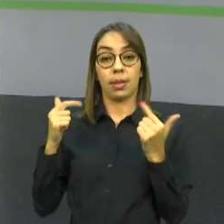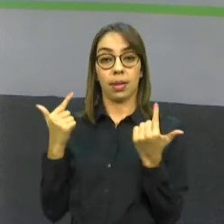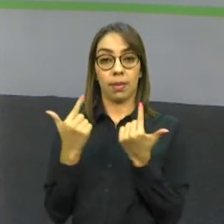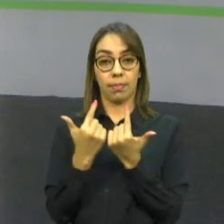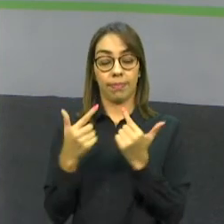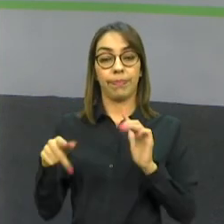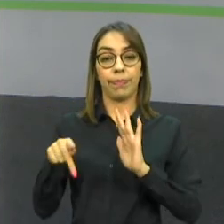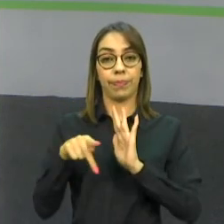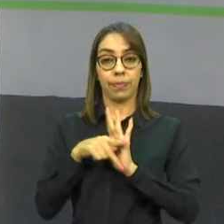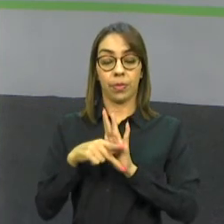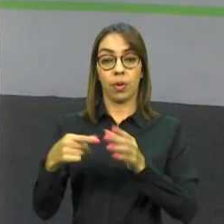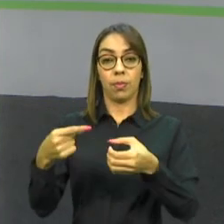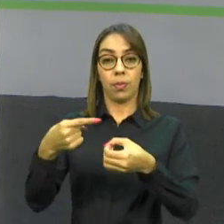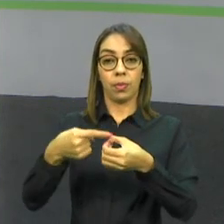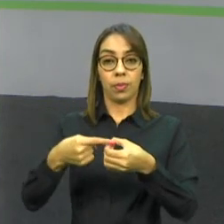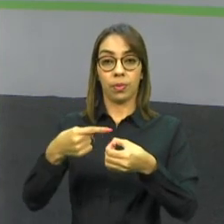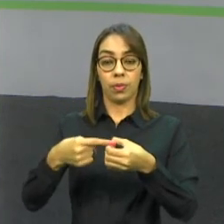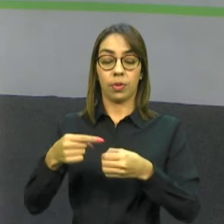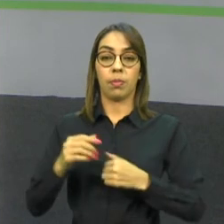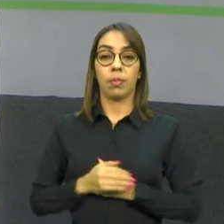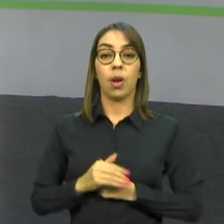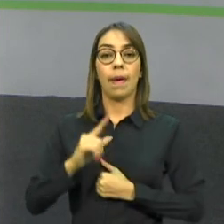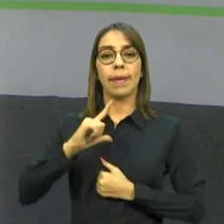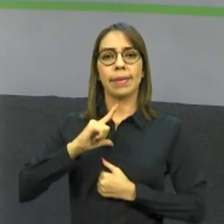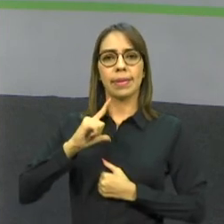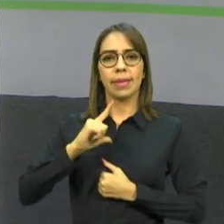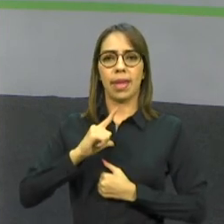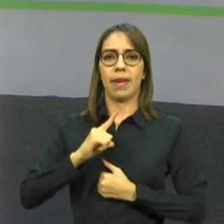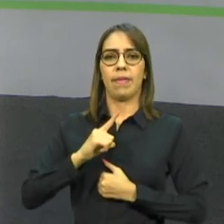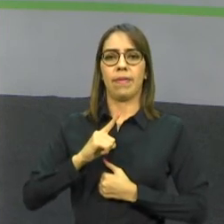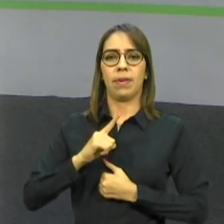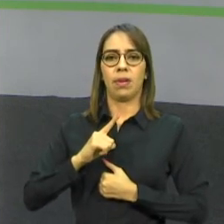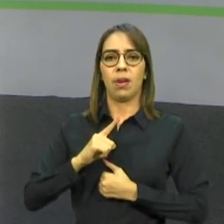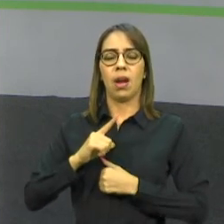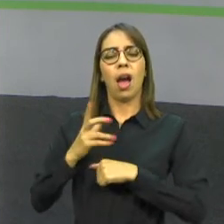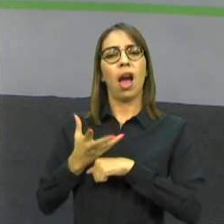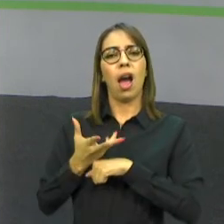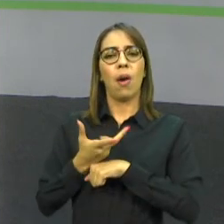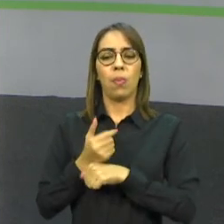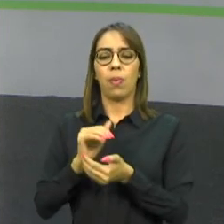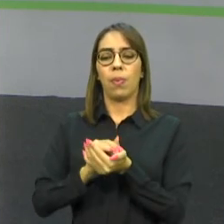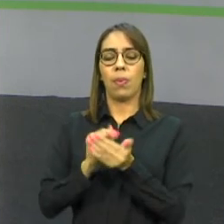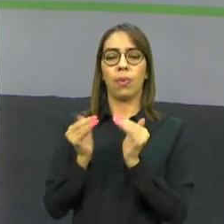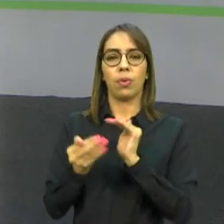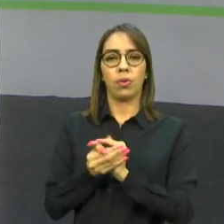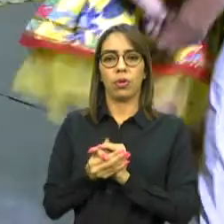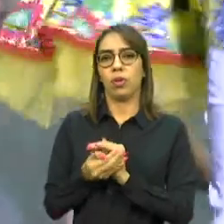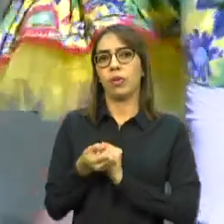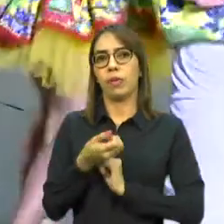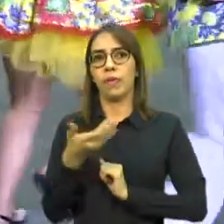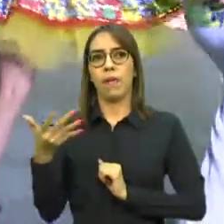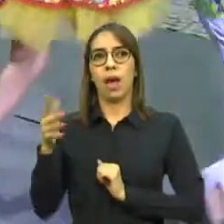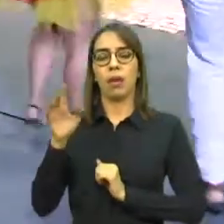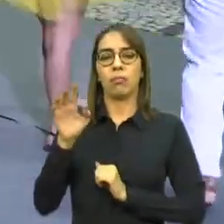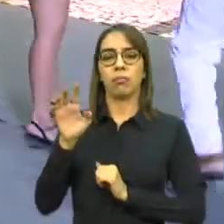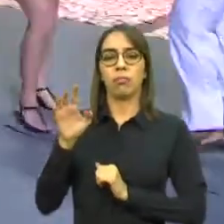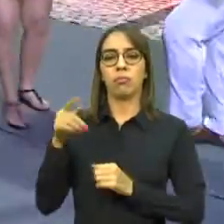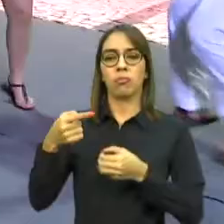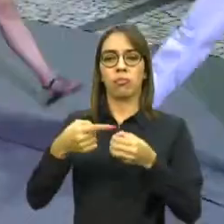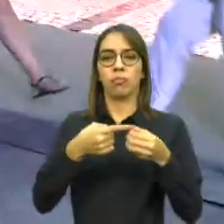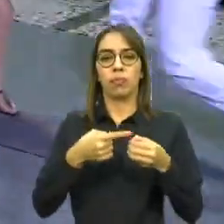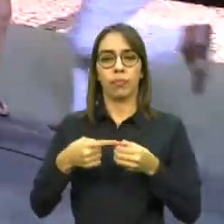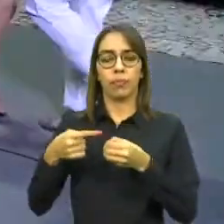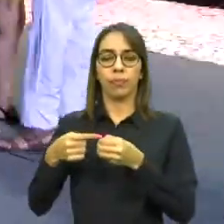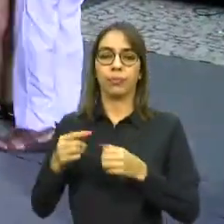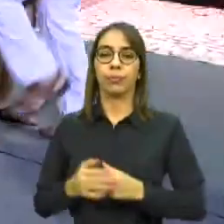com a participação de artistas de vários municípios da região, com destaque para a música regional. A segunda noite do